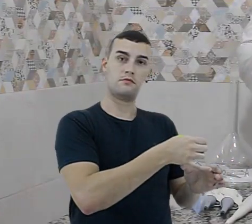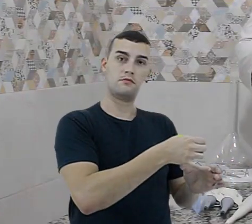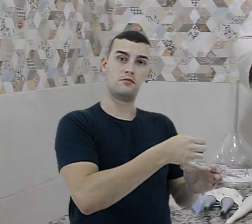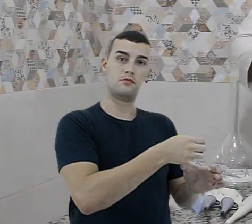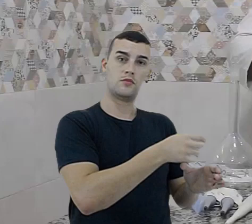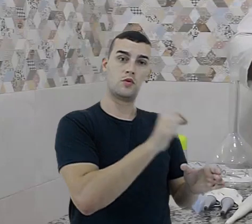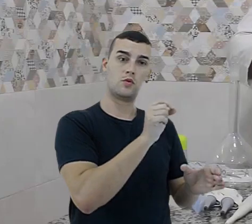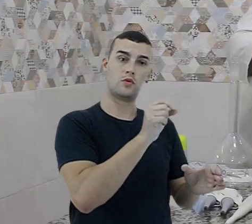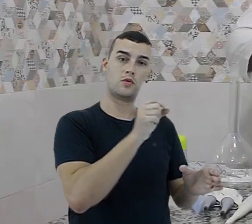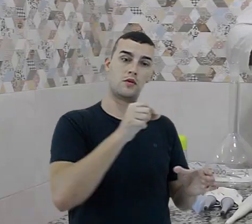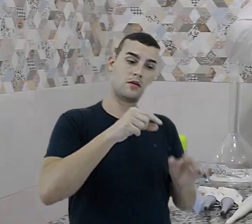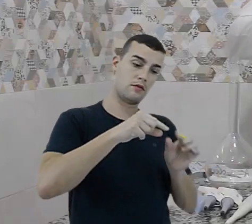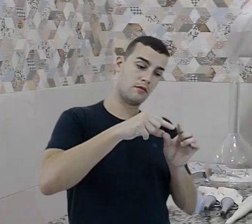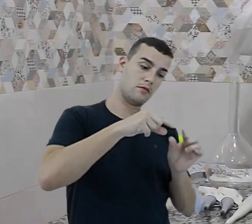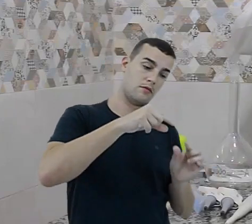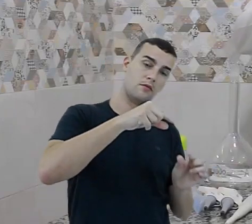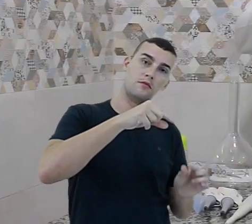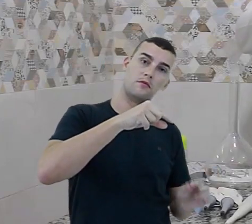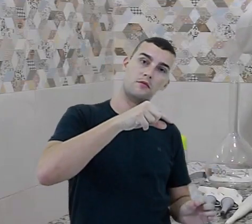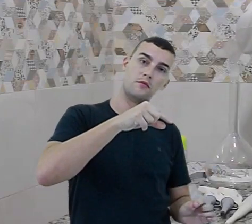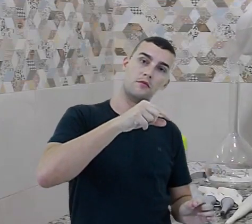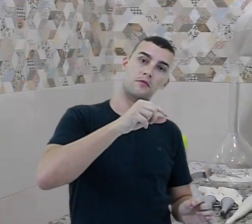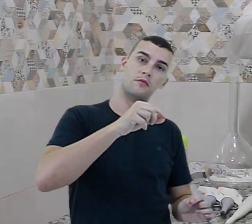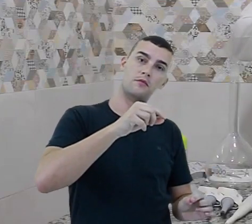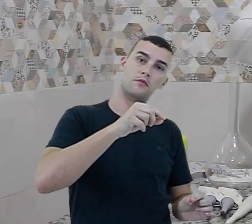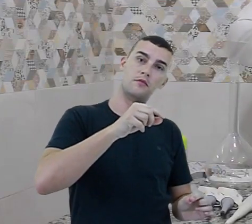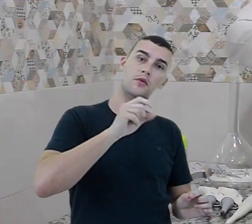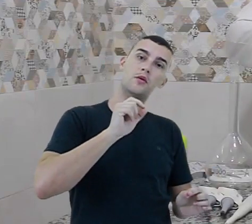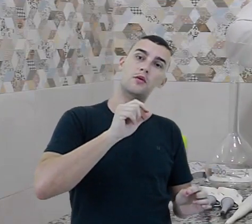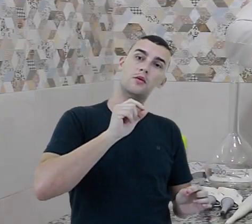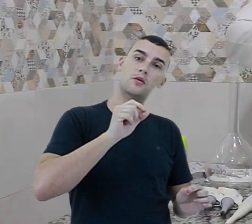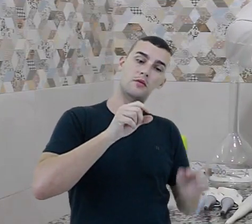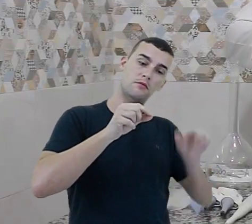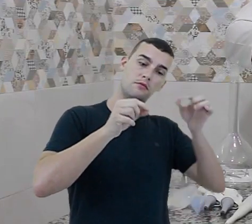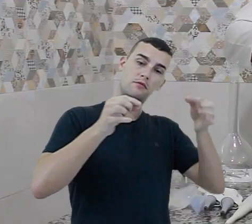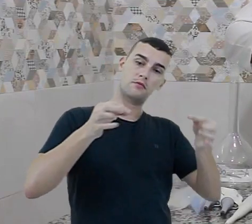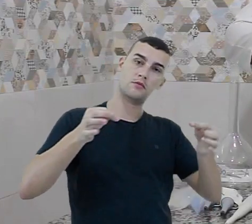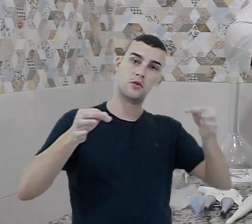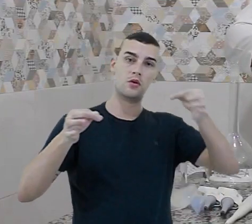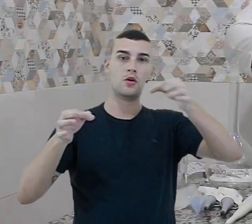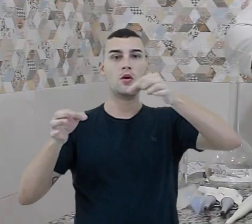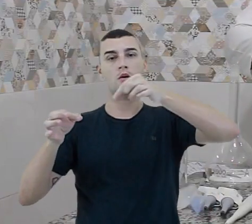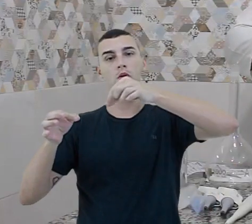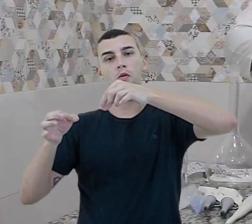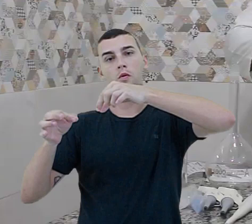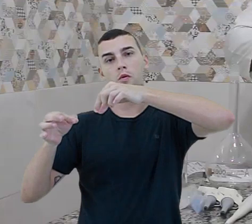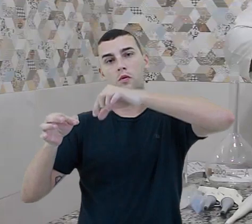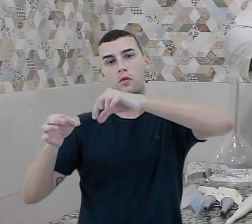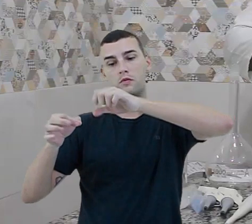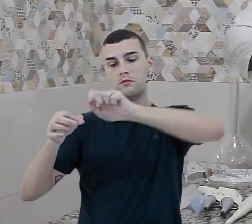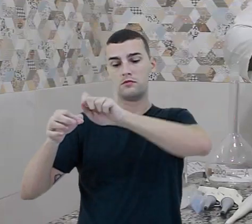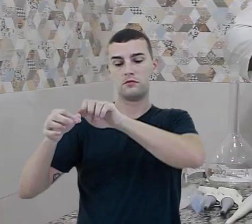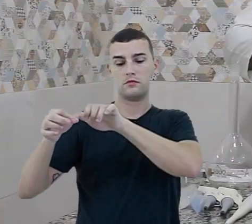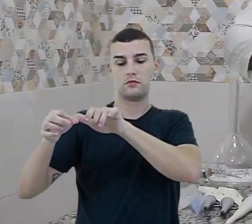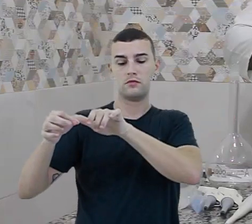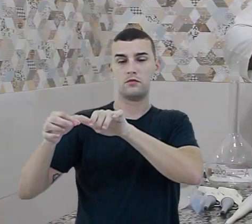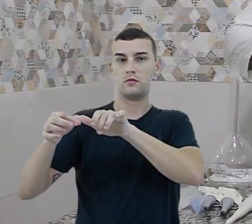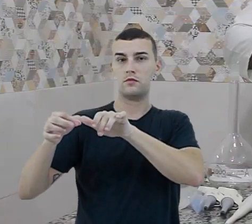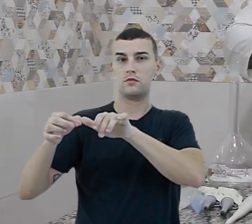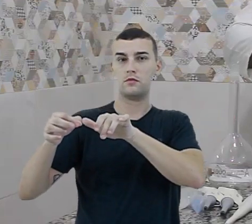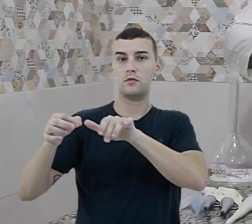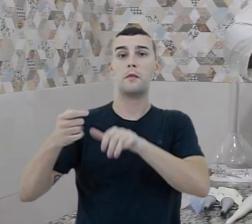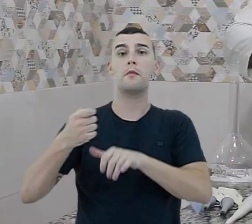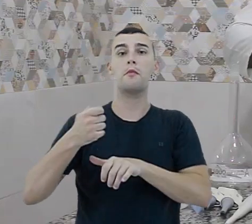orientador da transferência de líquido, encosto o bico do becker no bastão e o bastão no